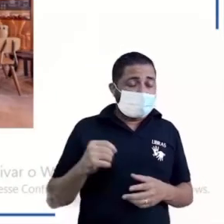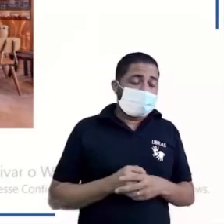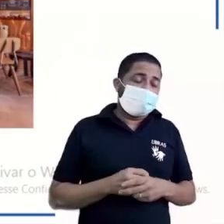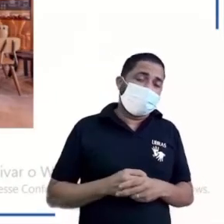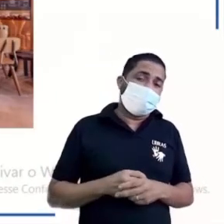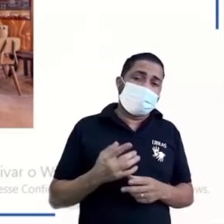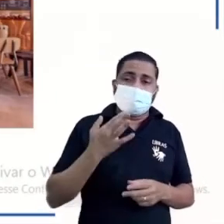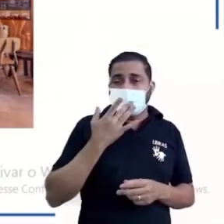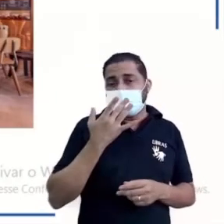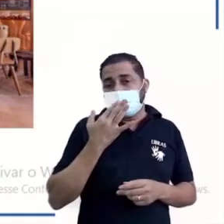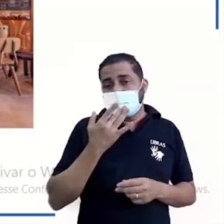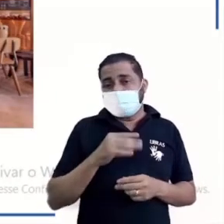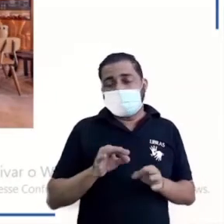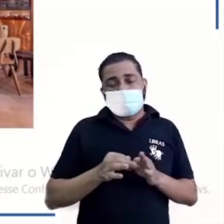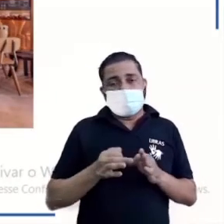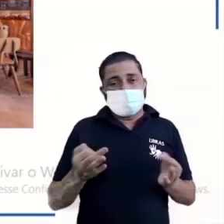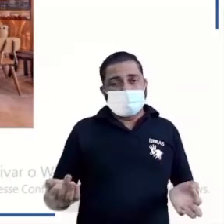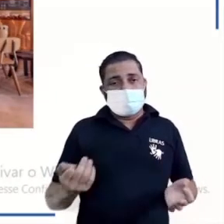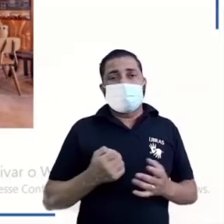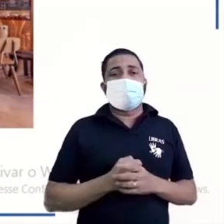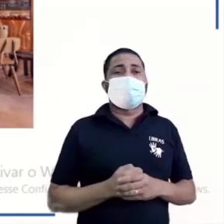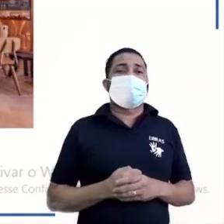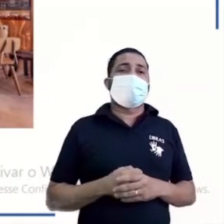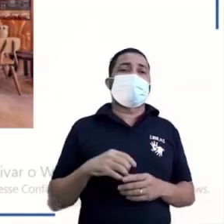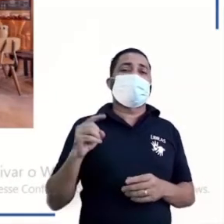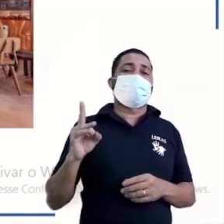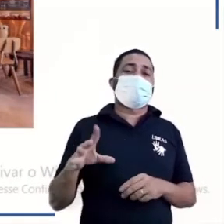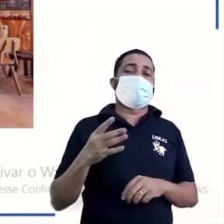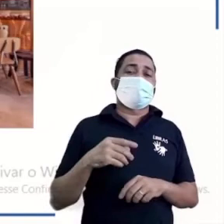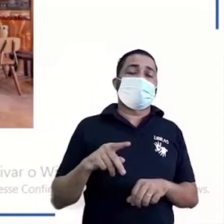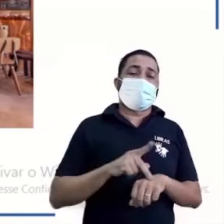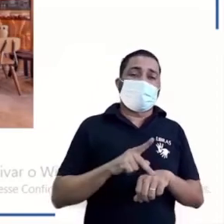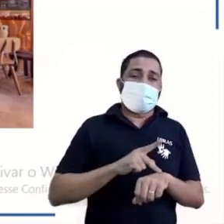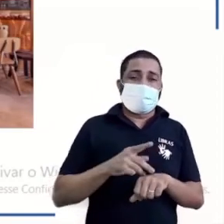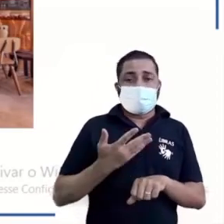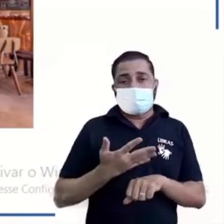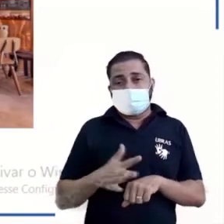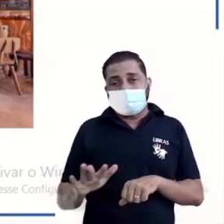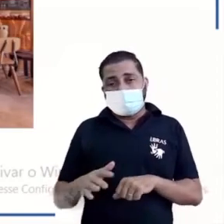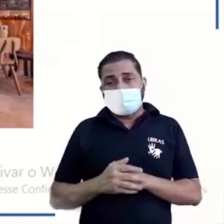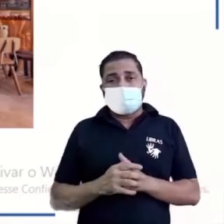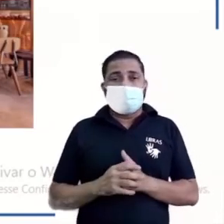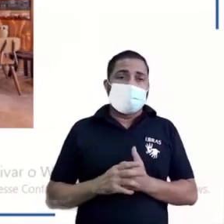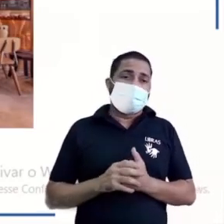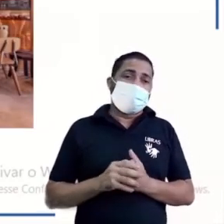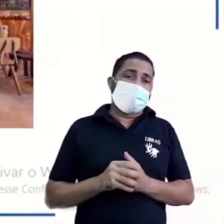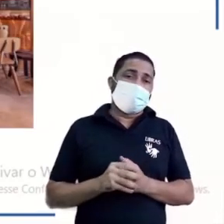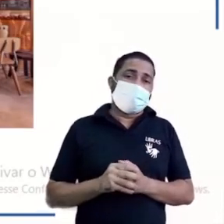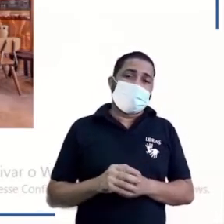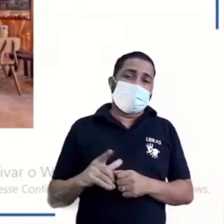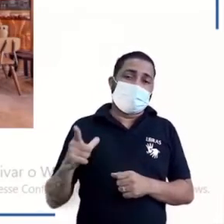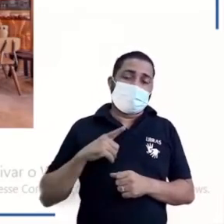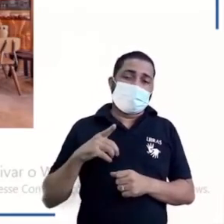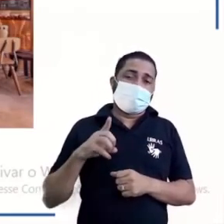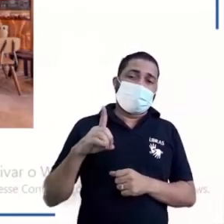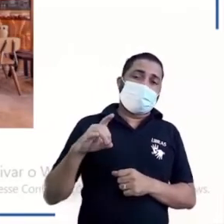Cores simples ou apenas o preto e branco, né? Geralmente o design nórdico utiliza